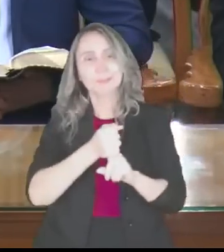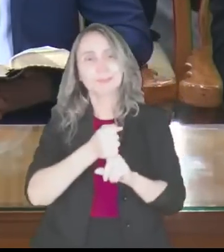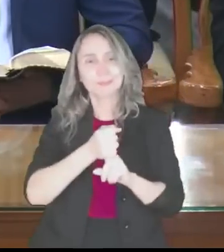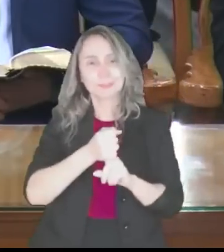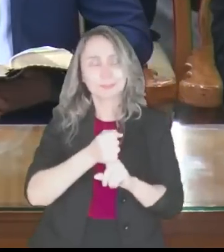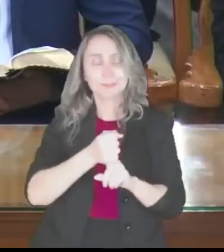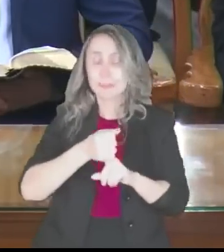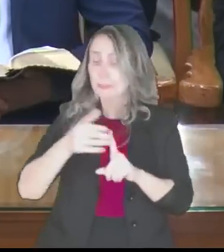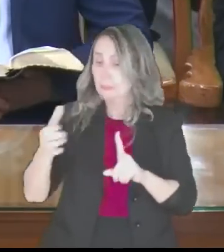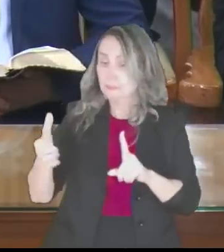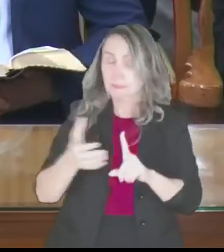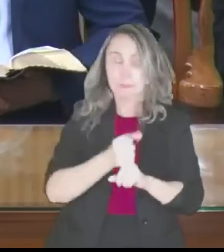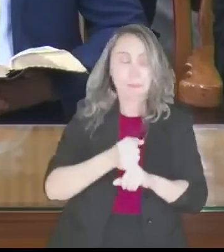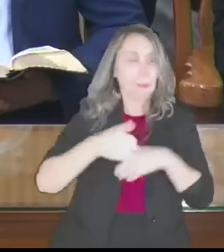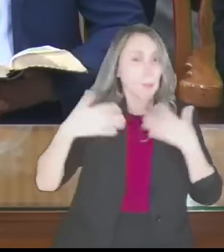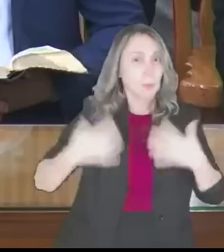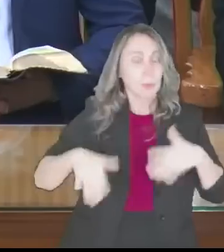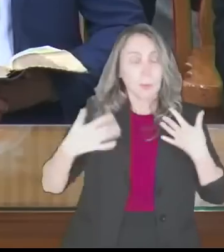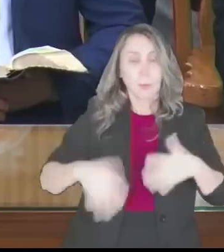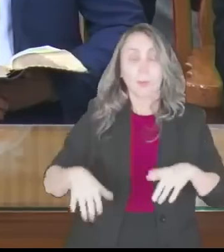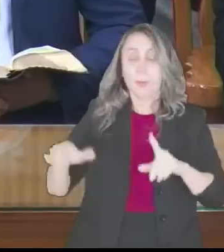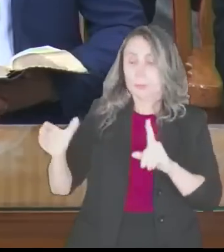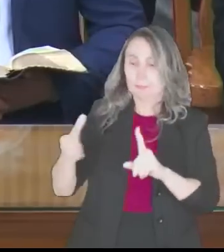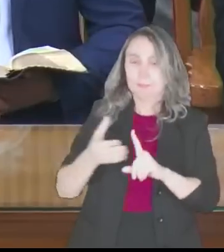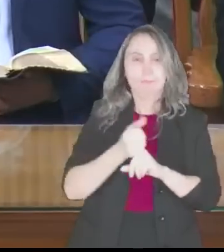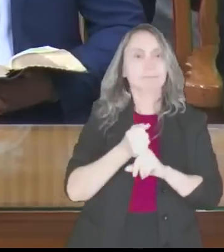é o mistério da piedade. Deus se manifestou em carne.